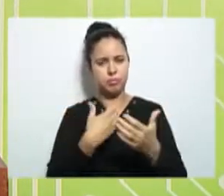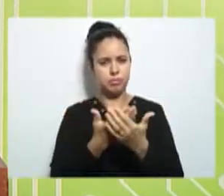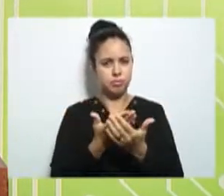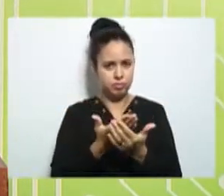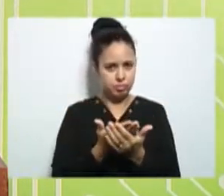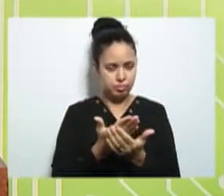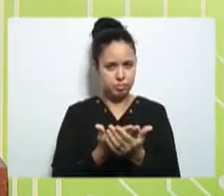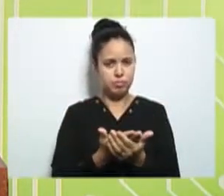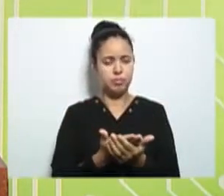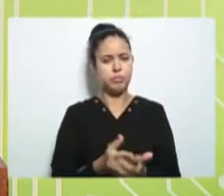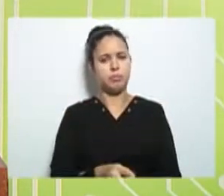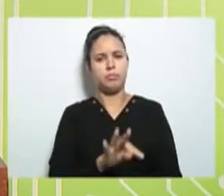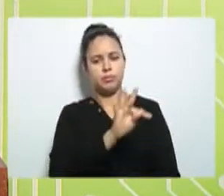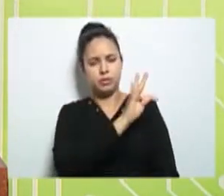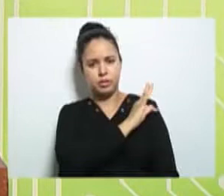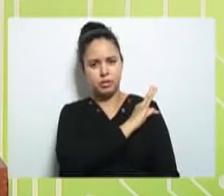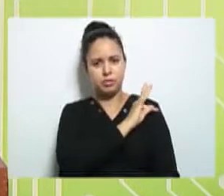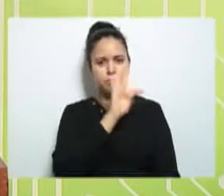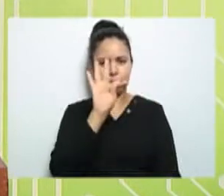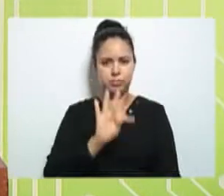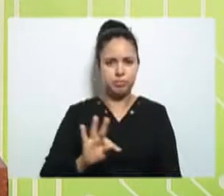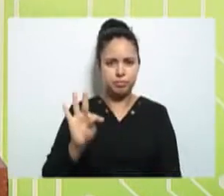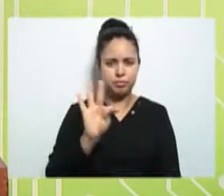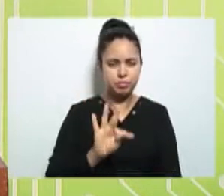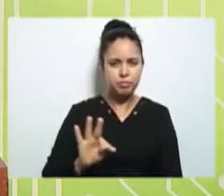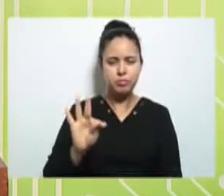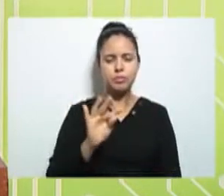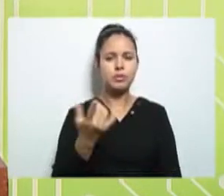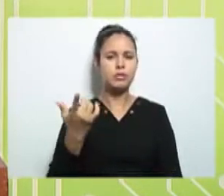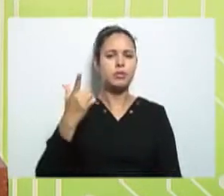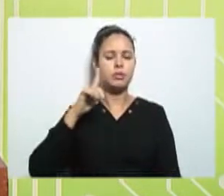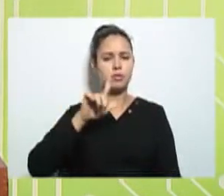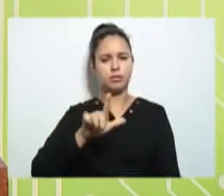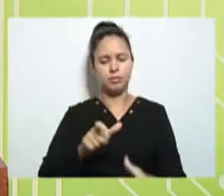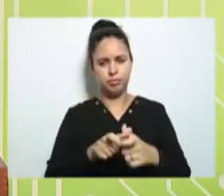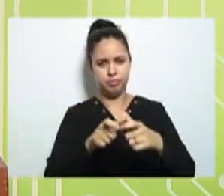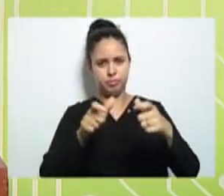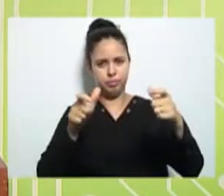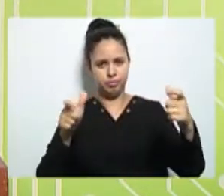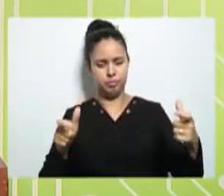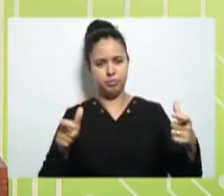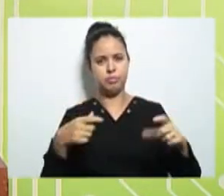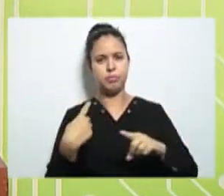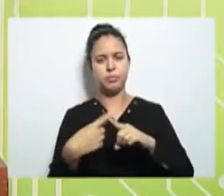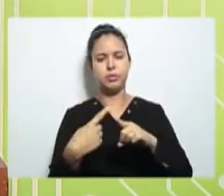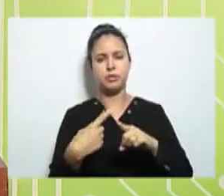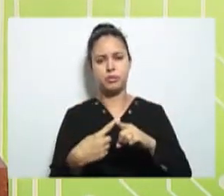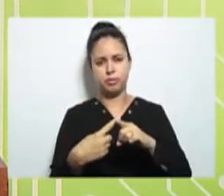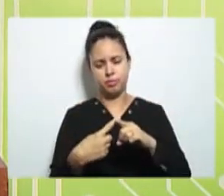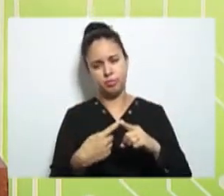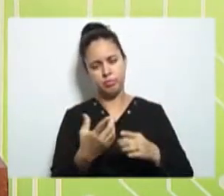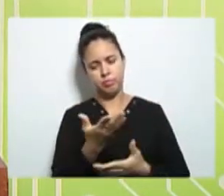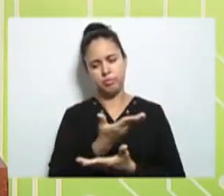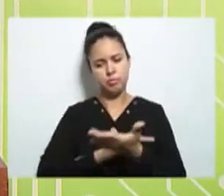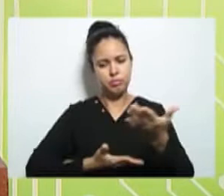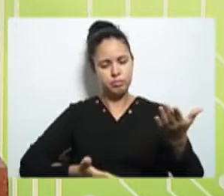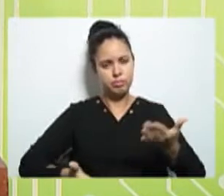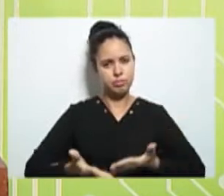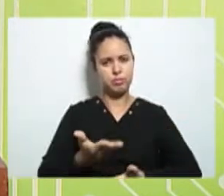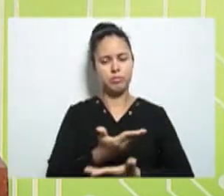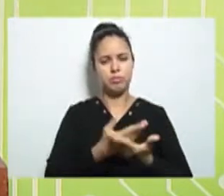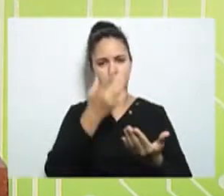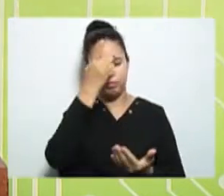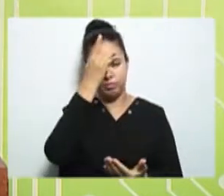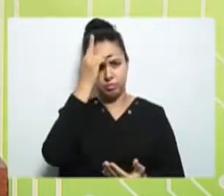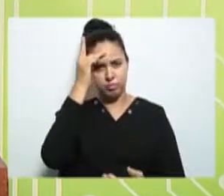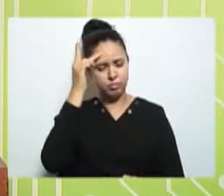também para as faculdades, né? Então deu sucesso, conseguiram grandes avanços, então por que não dividir isso com os demais usuários, né?